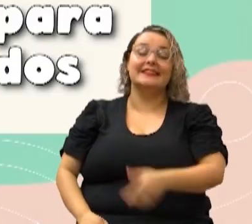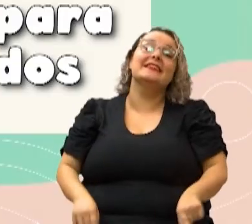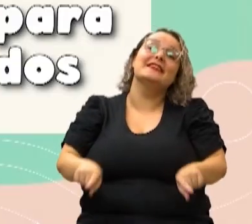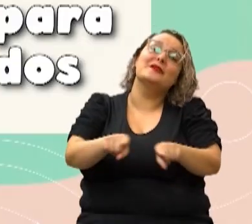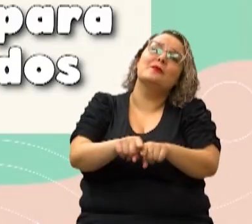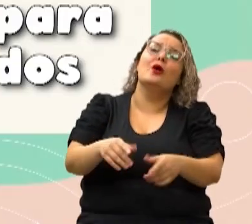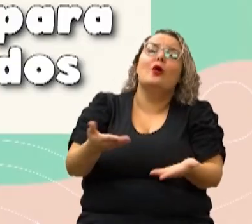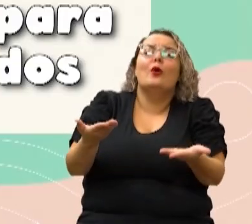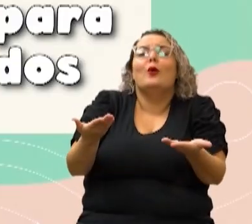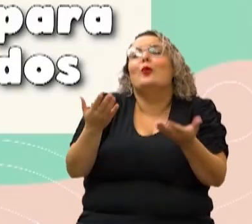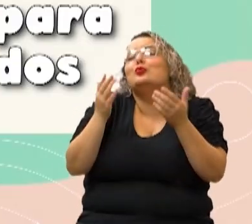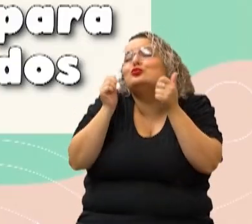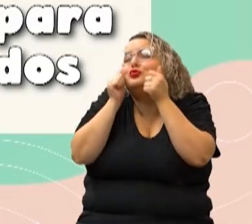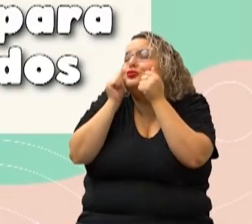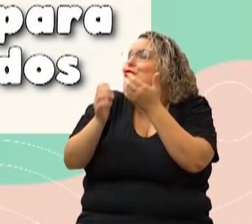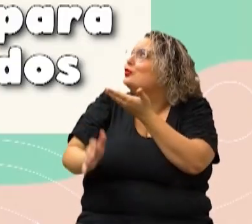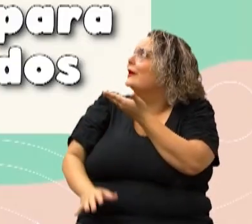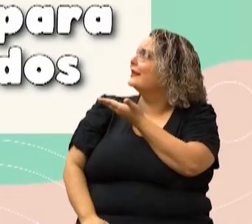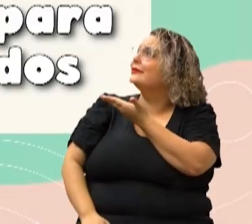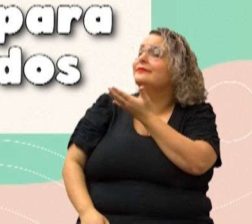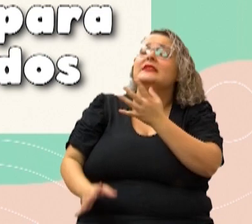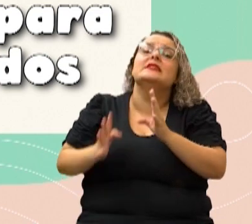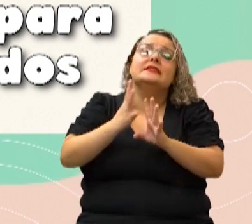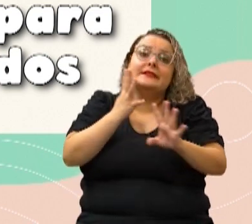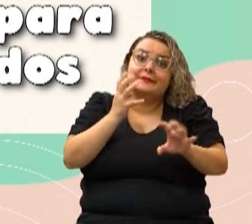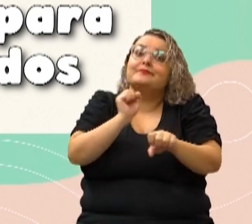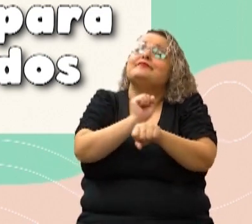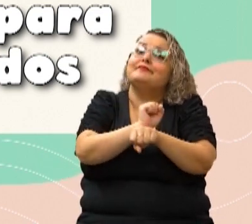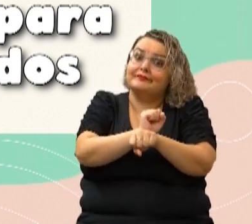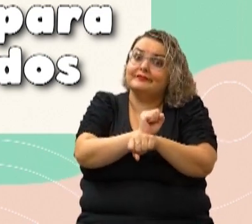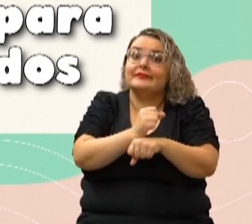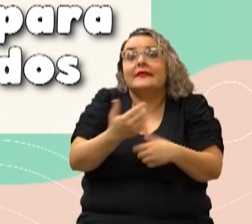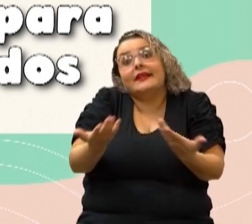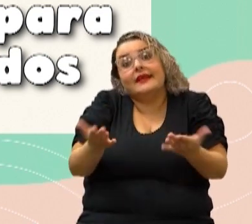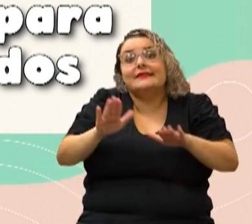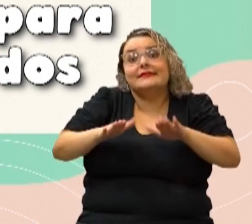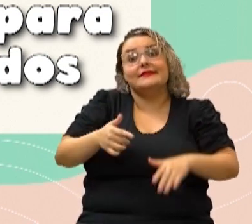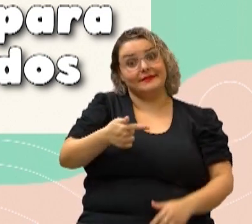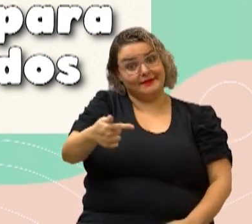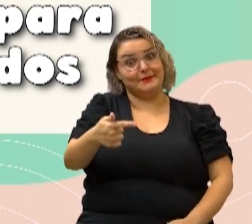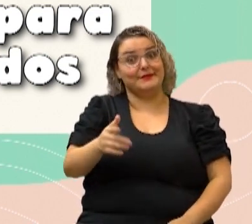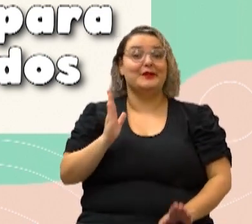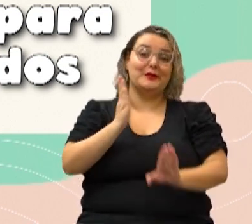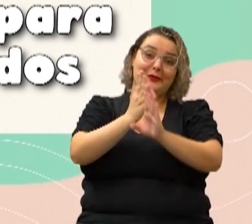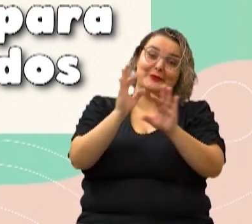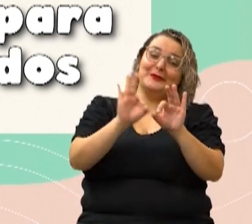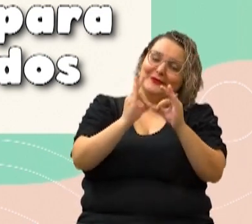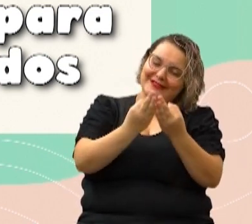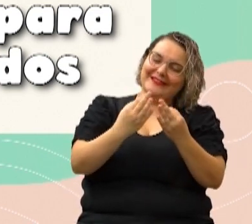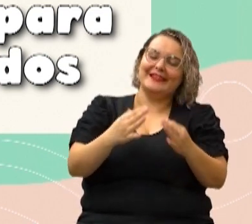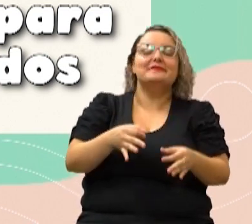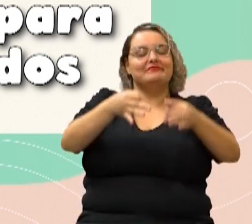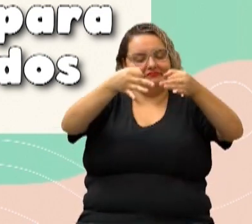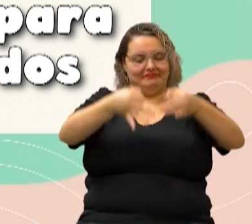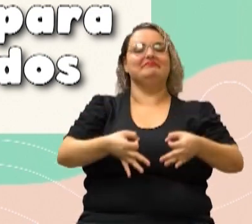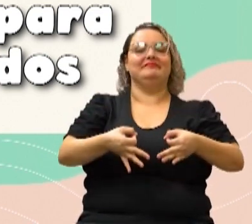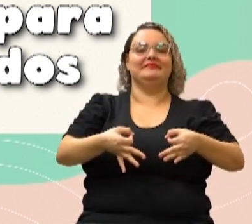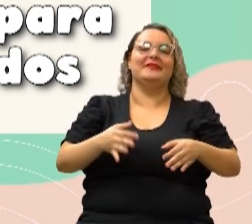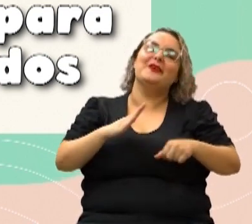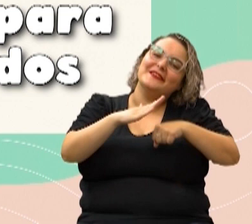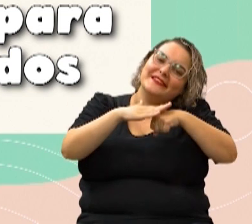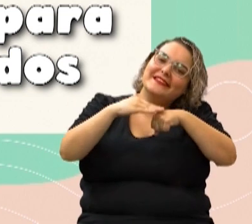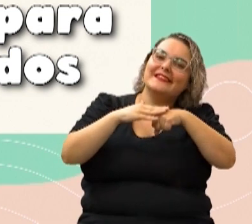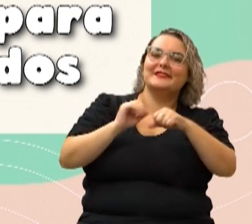a Mariel? Ela ainda está na fila. Quem sabe essa semana ela encontra um lar definitivo, com carinho